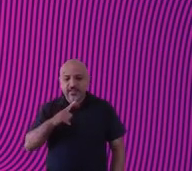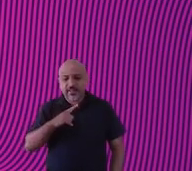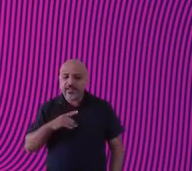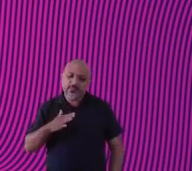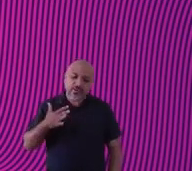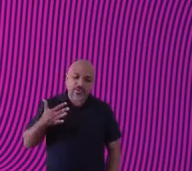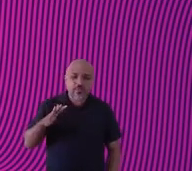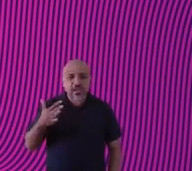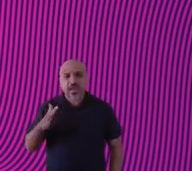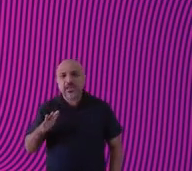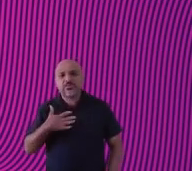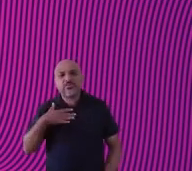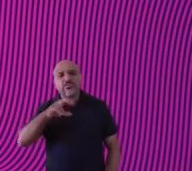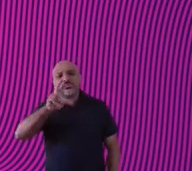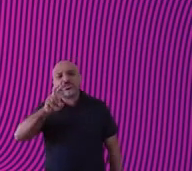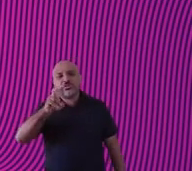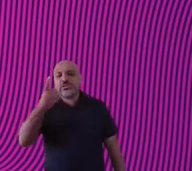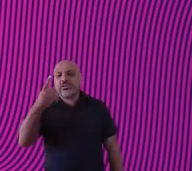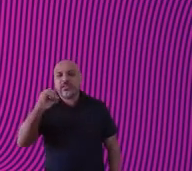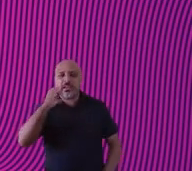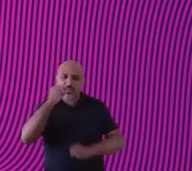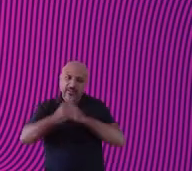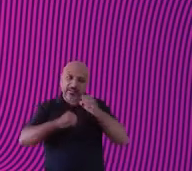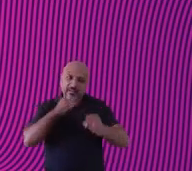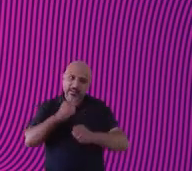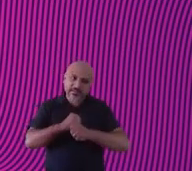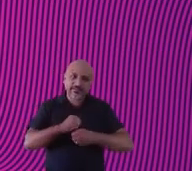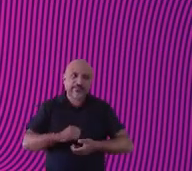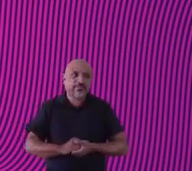menos os 5 a 10 anos né